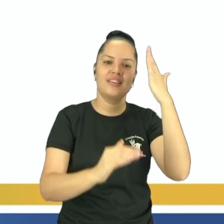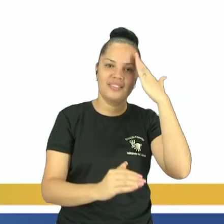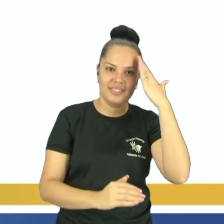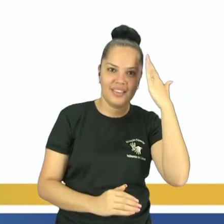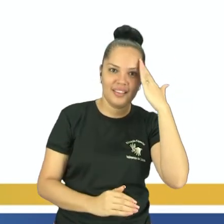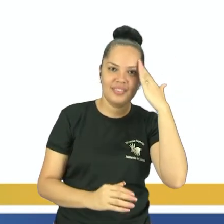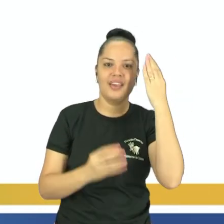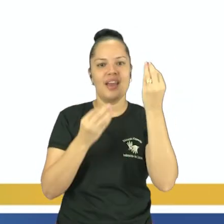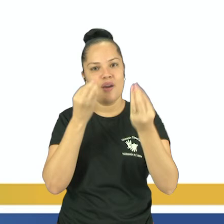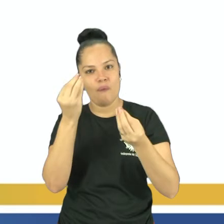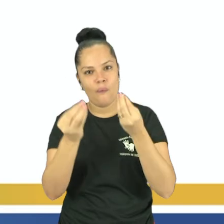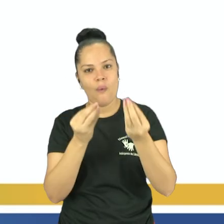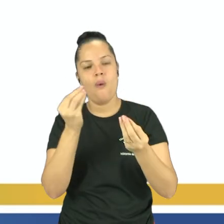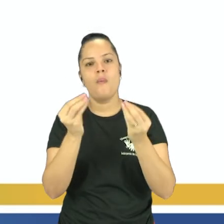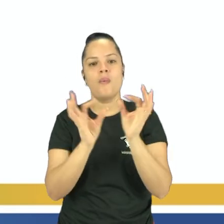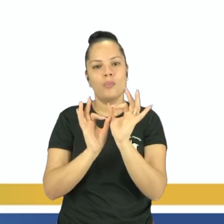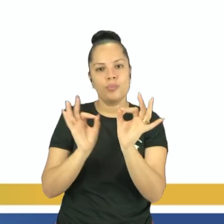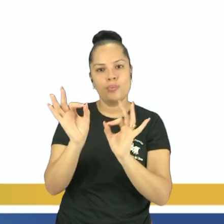é que ela é construída.